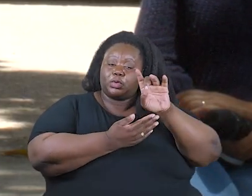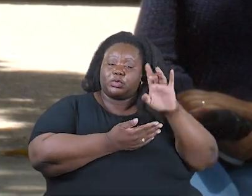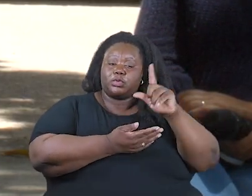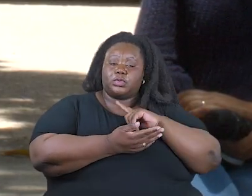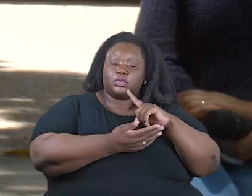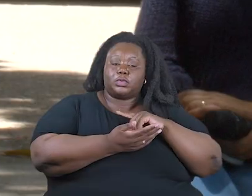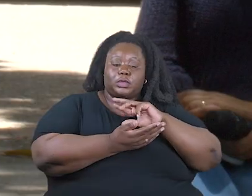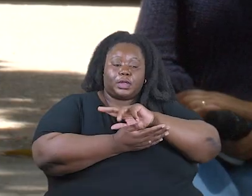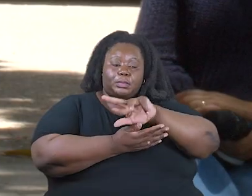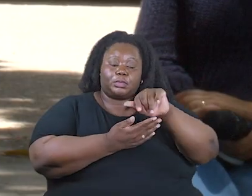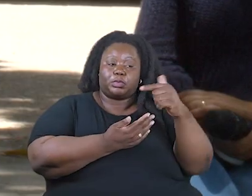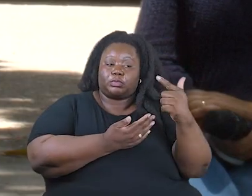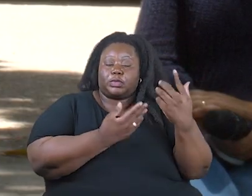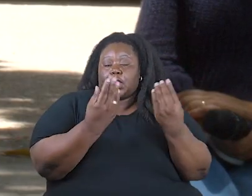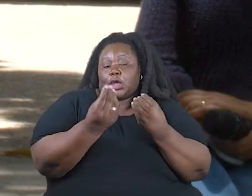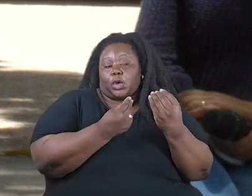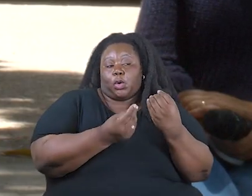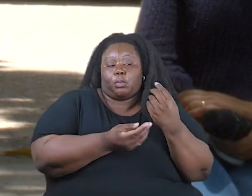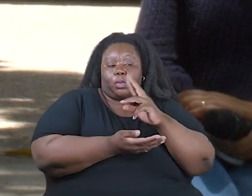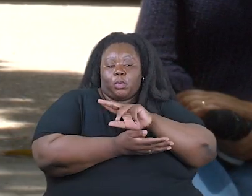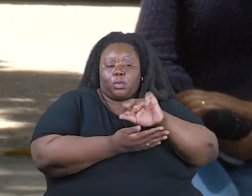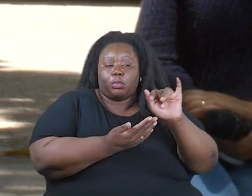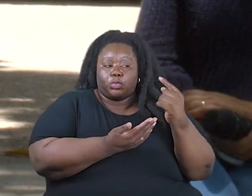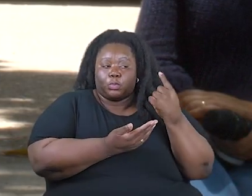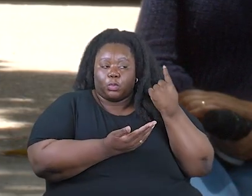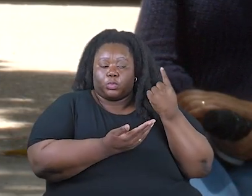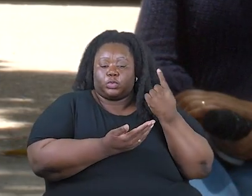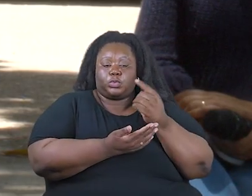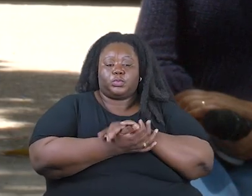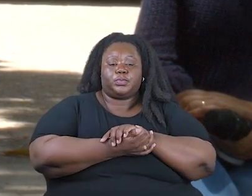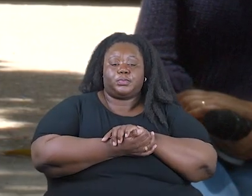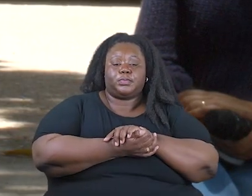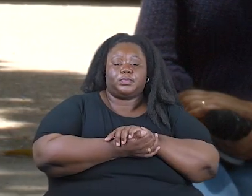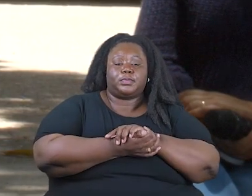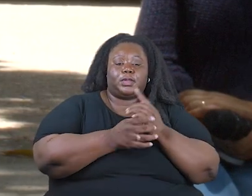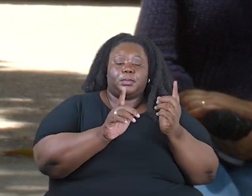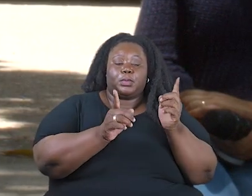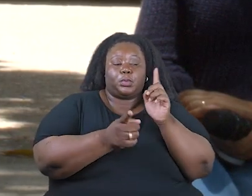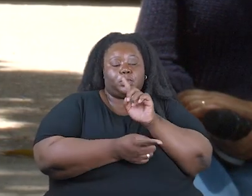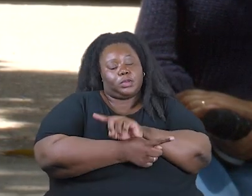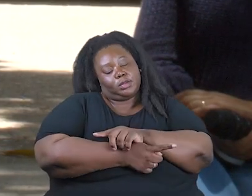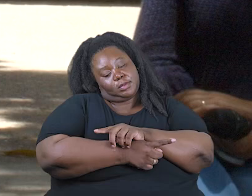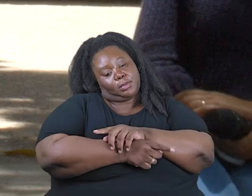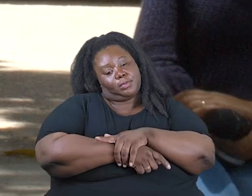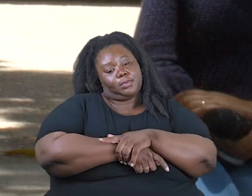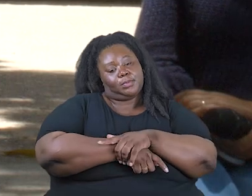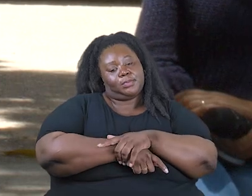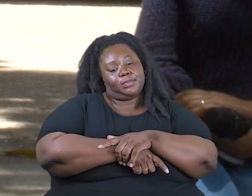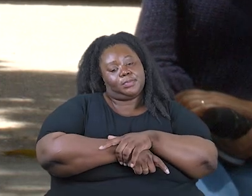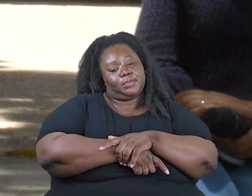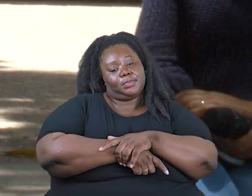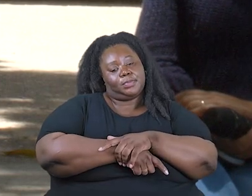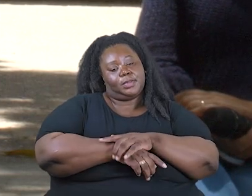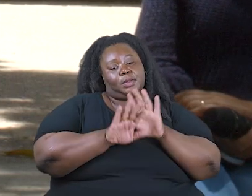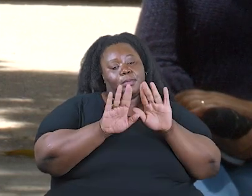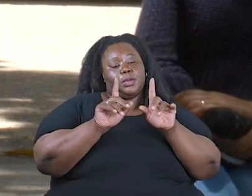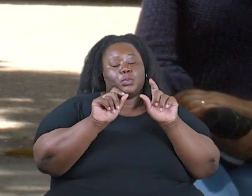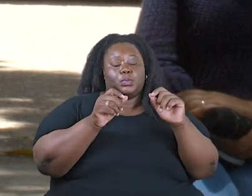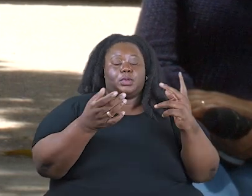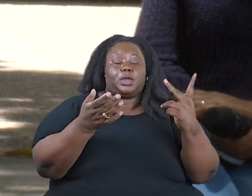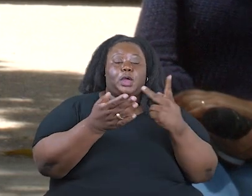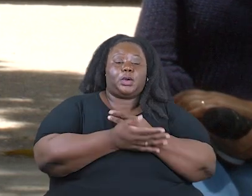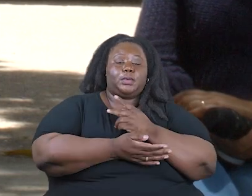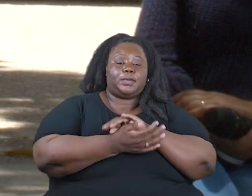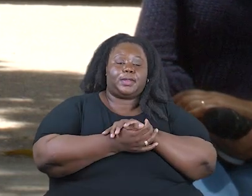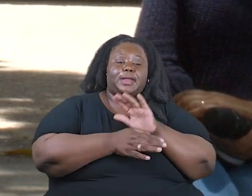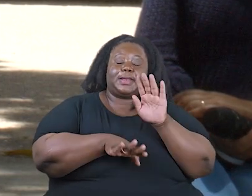só existe enquanto múltiplo, não tem como o múltiplo ser único. É uma contradição. Mas o que